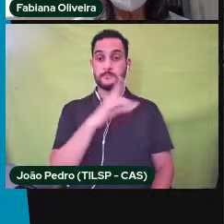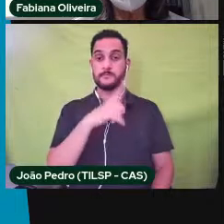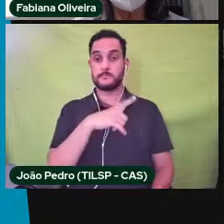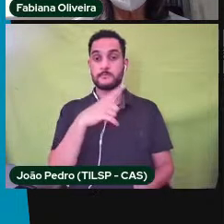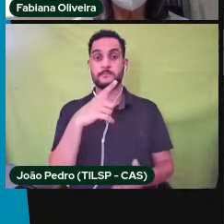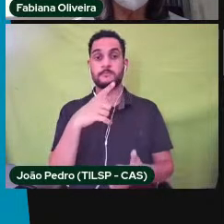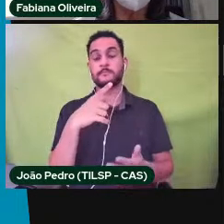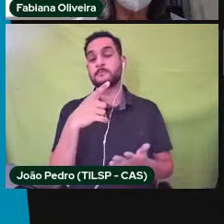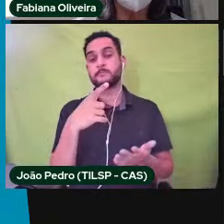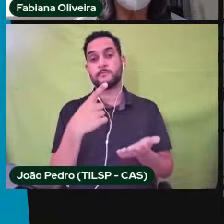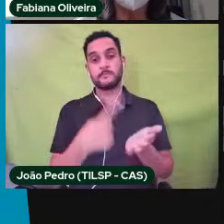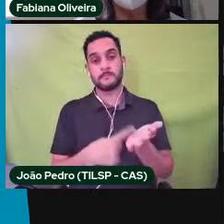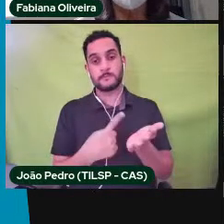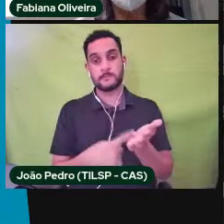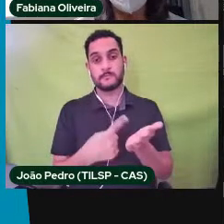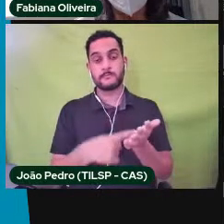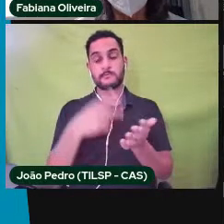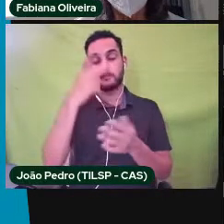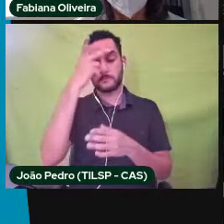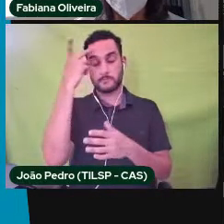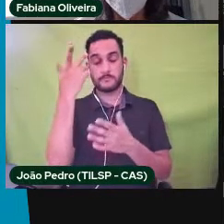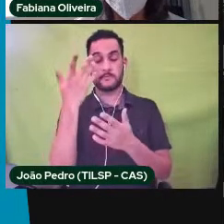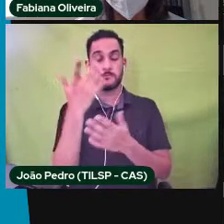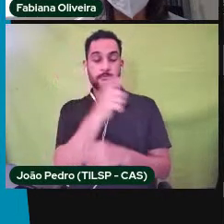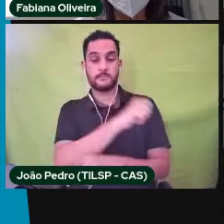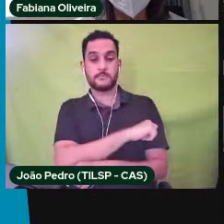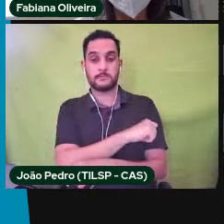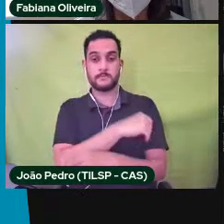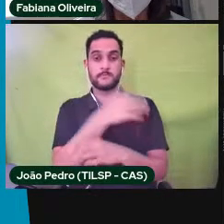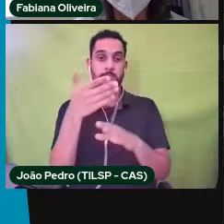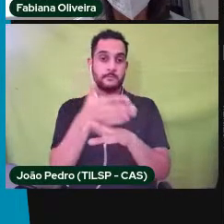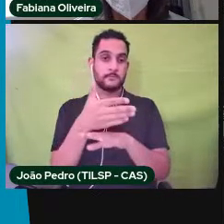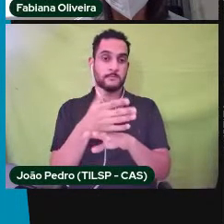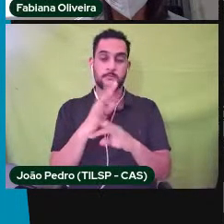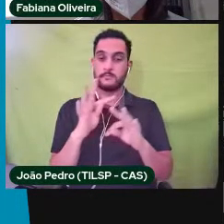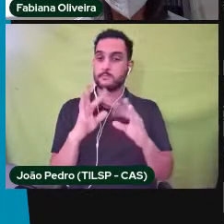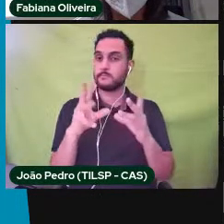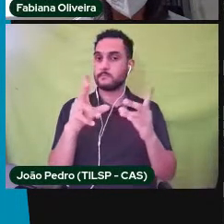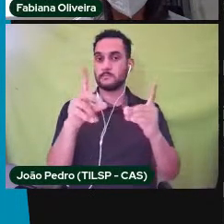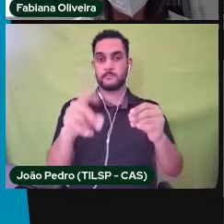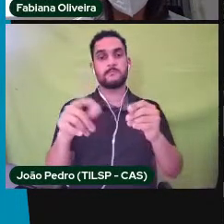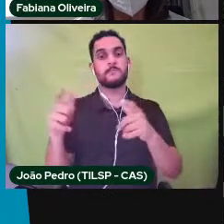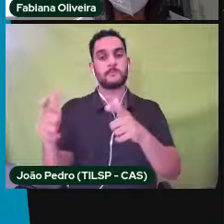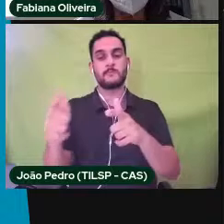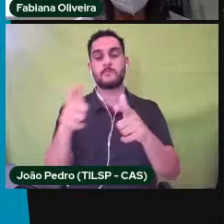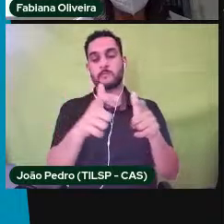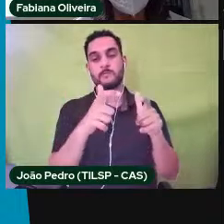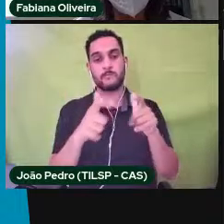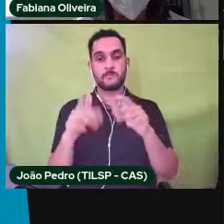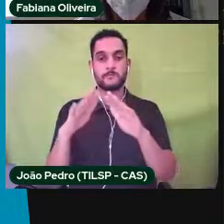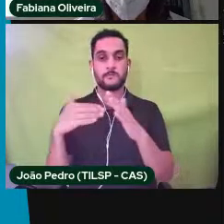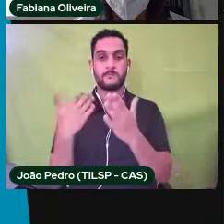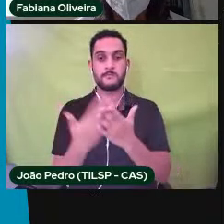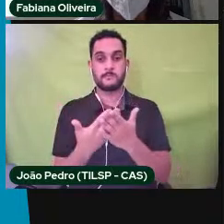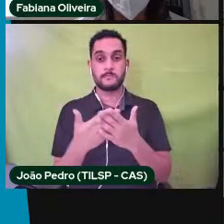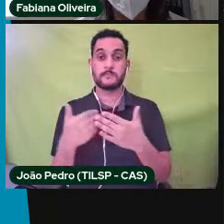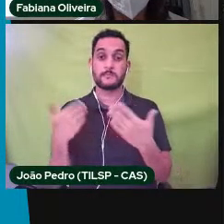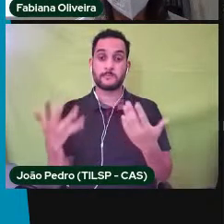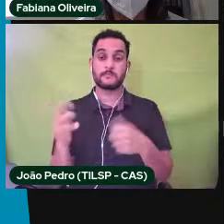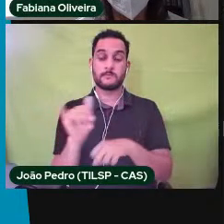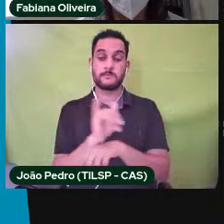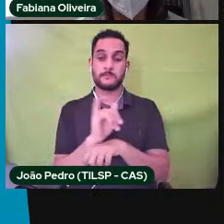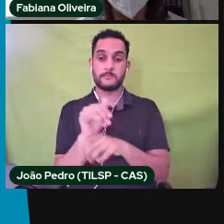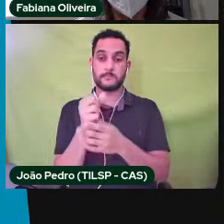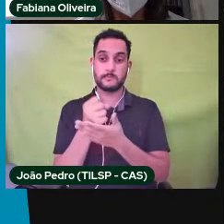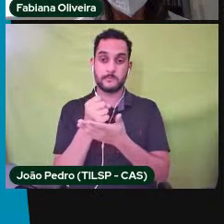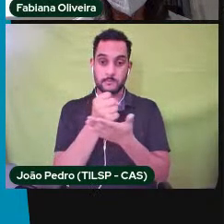a participação dos estudantes e de suas famílias em todas as instâncias escolares. Portanto, medidas de apoio, fazendo rede